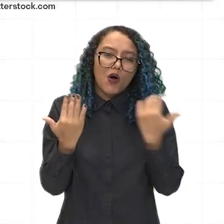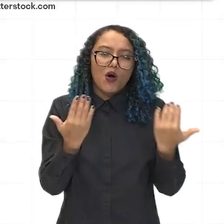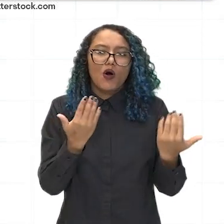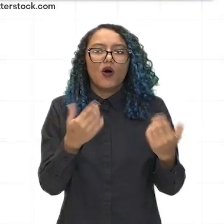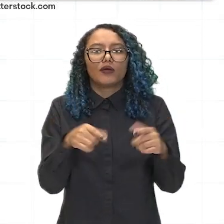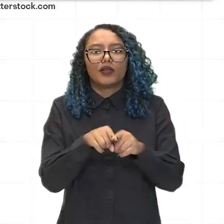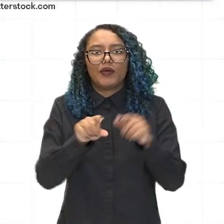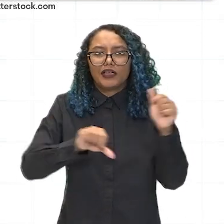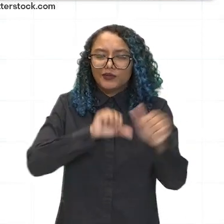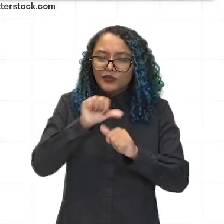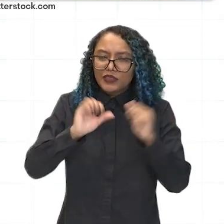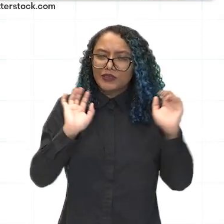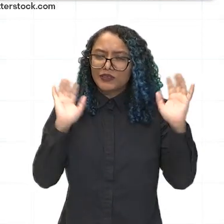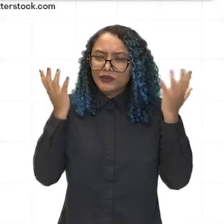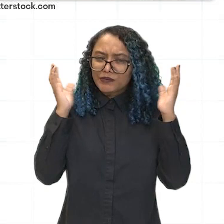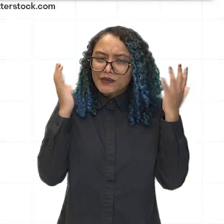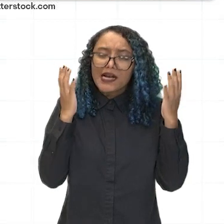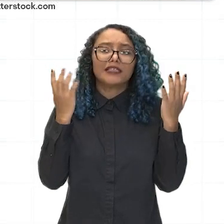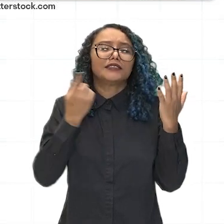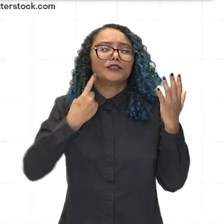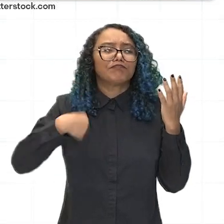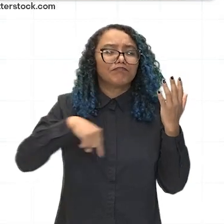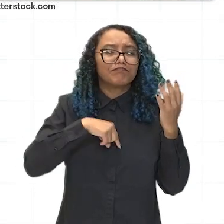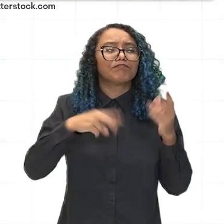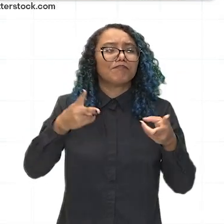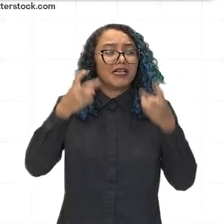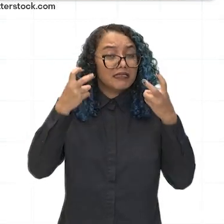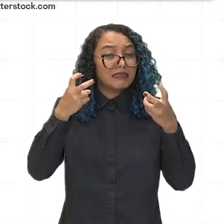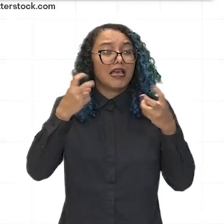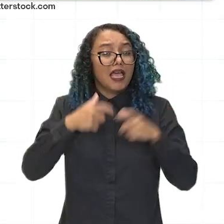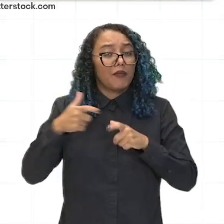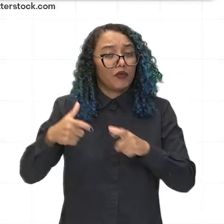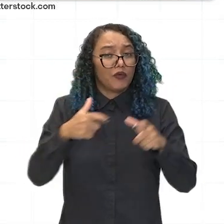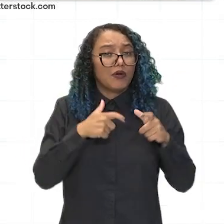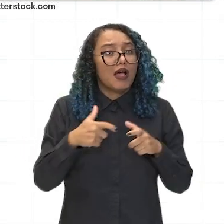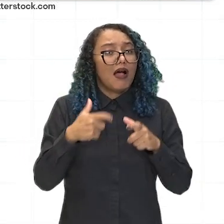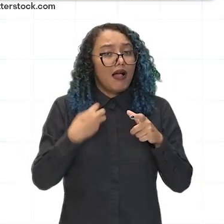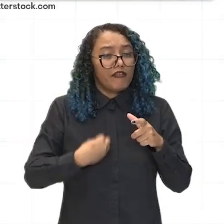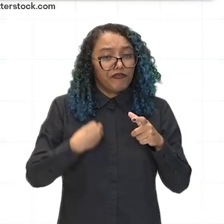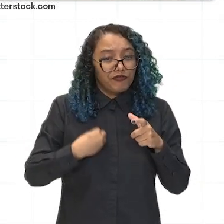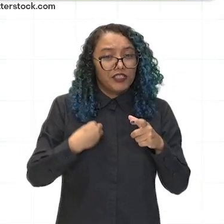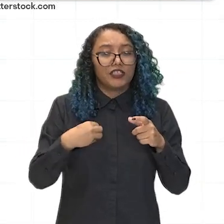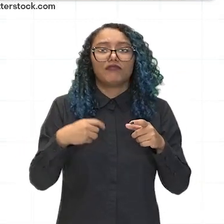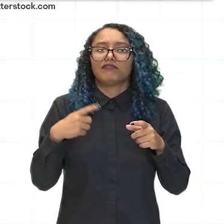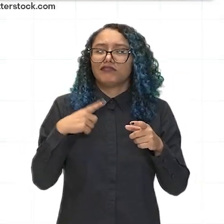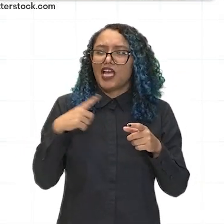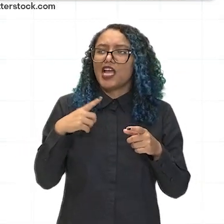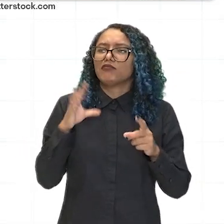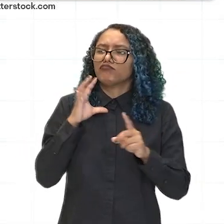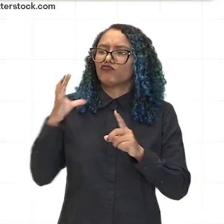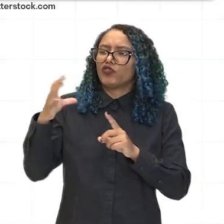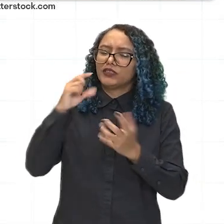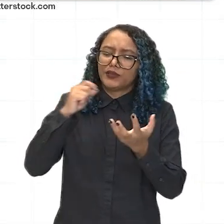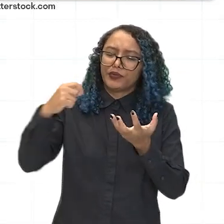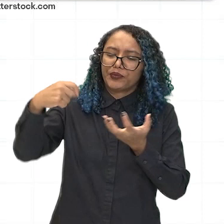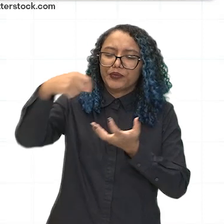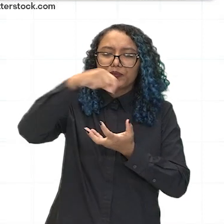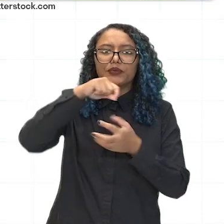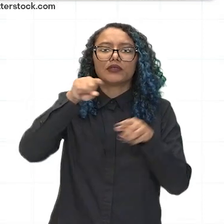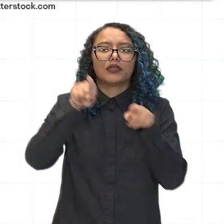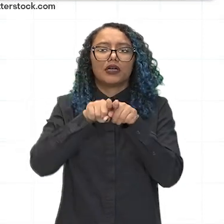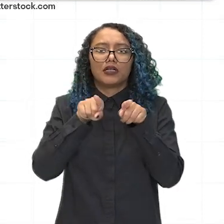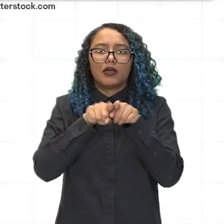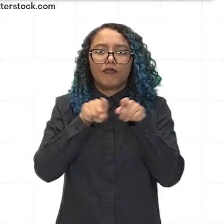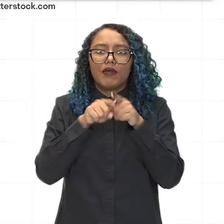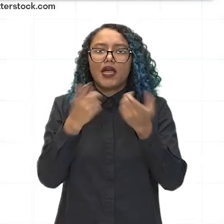mudanças climáticas que nós já sentimos localmente e que têm influência, né, em todo o globo,